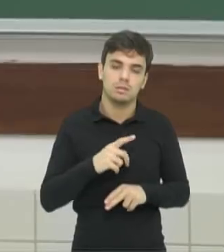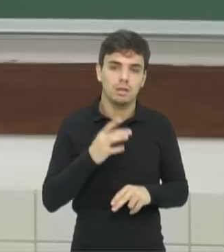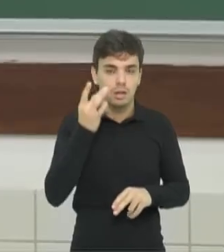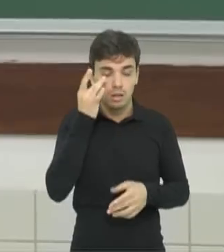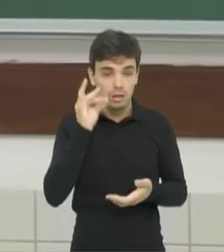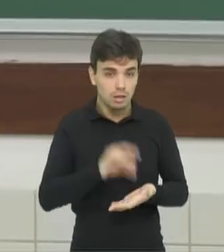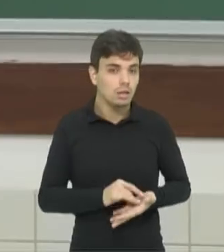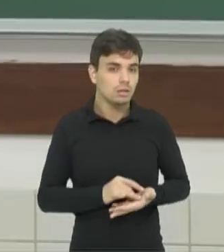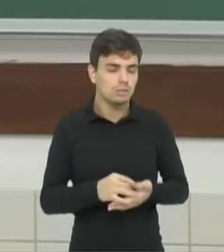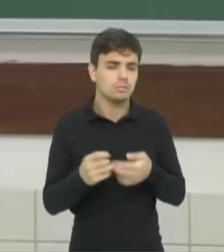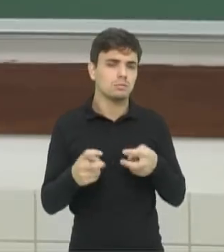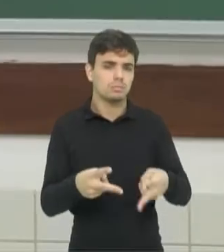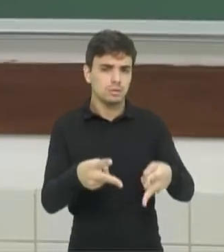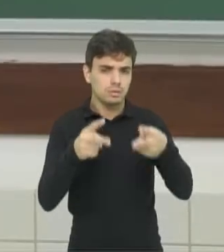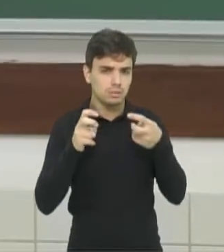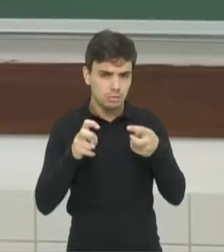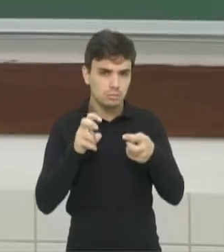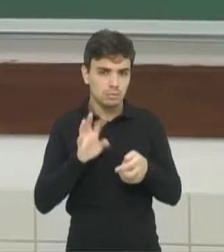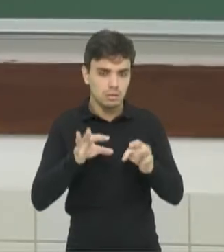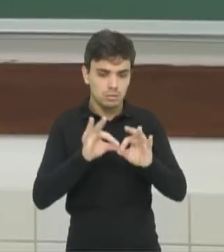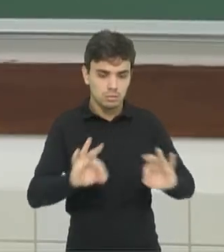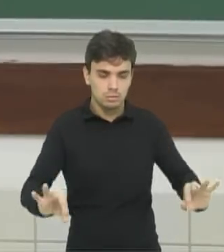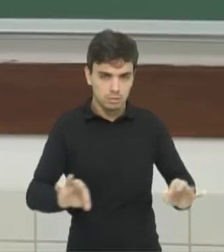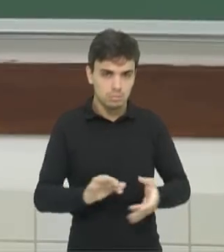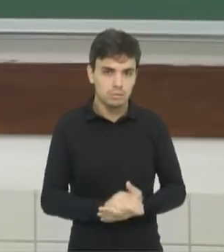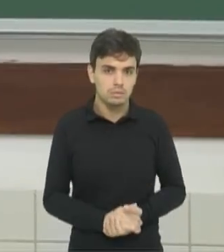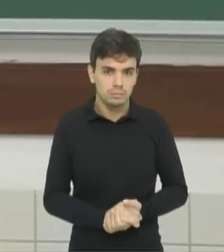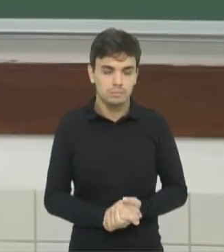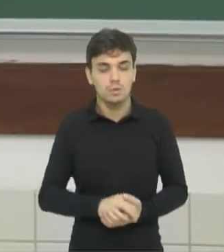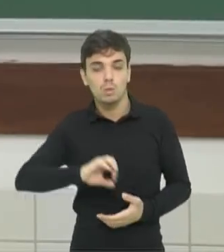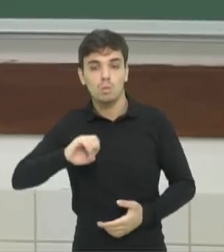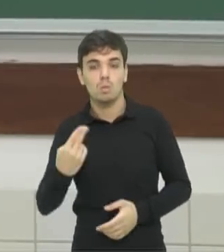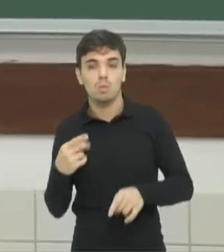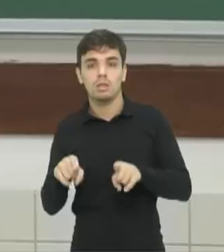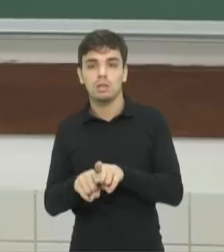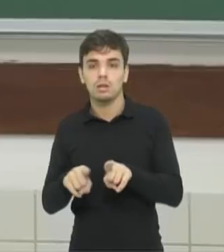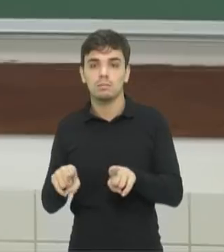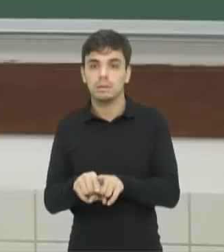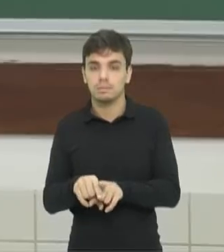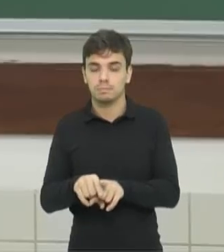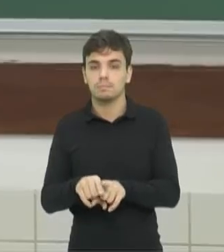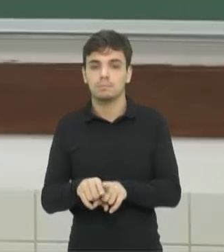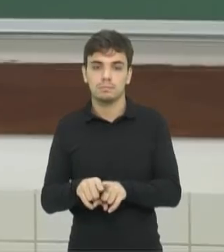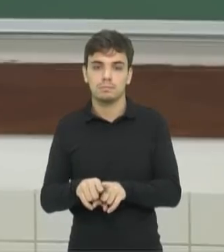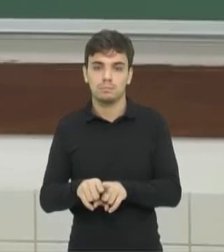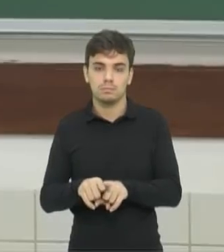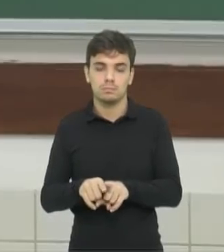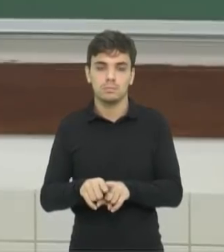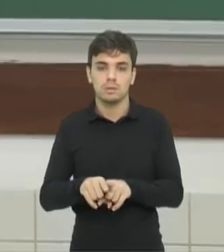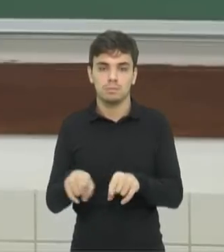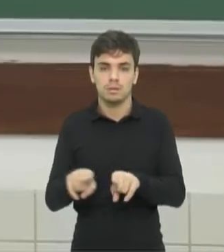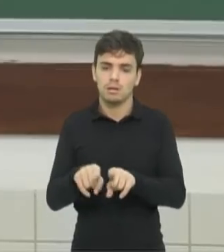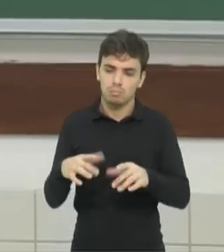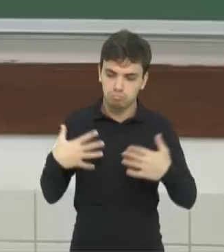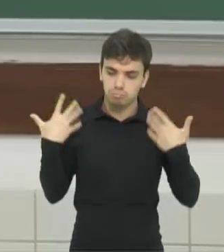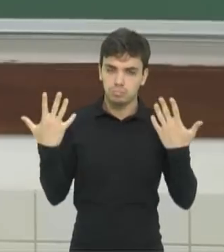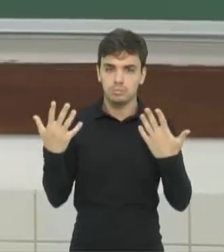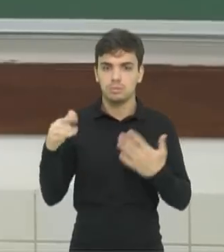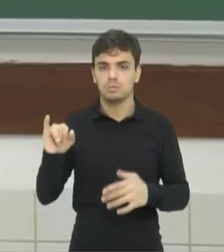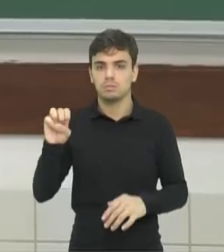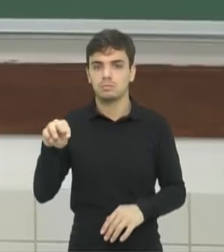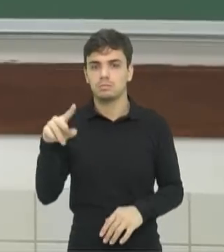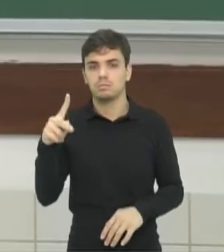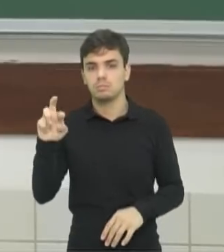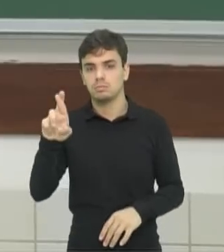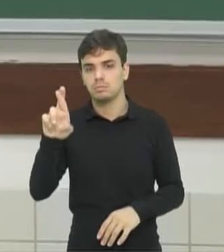aquele que você observa que é simples, que é direto, né? Ou então, um impressionismo que a gente vê que tem